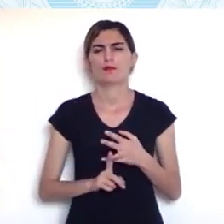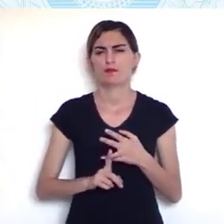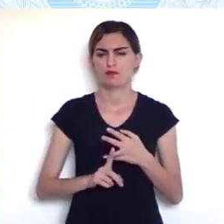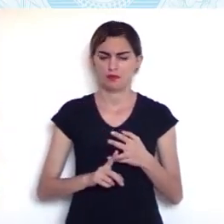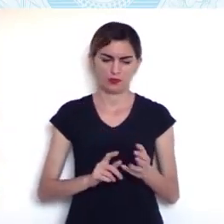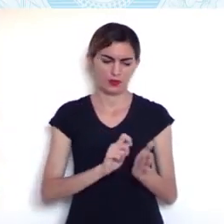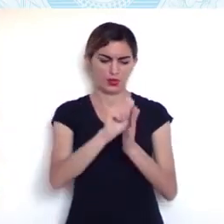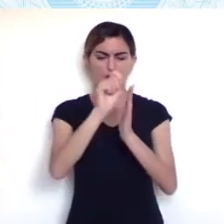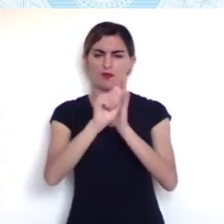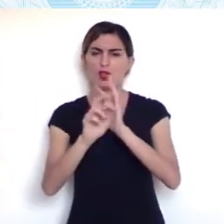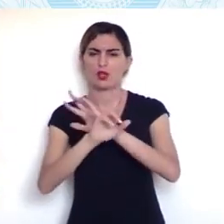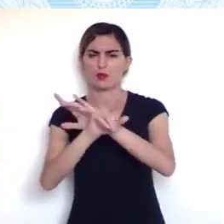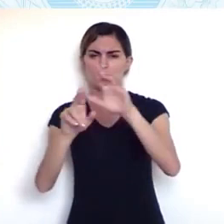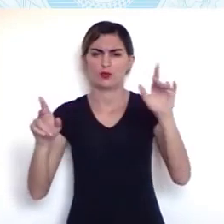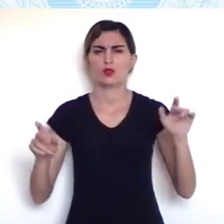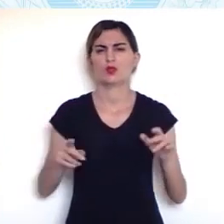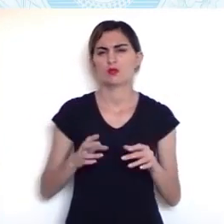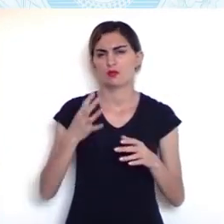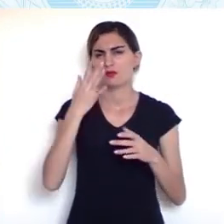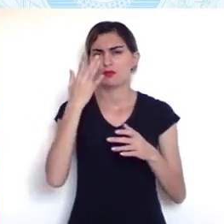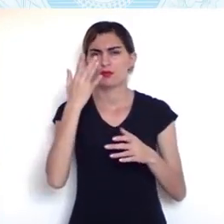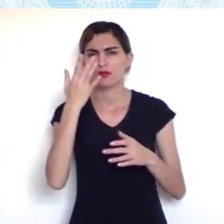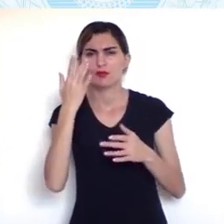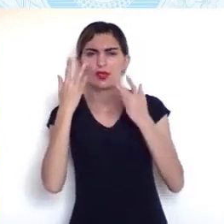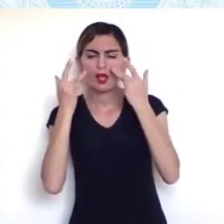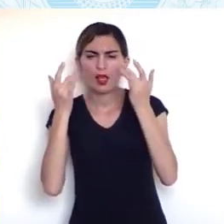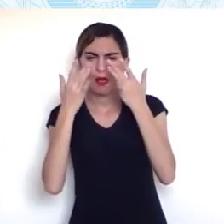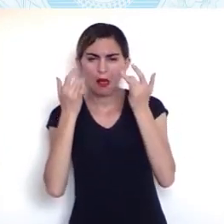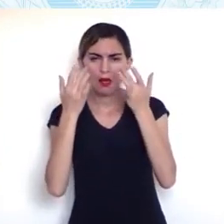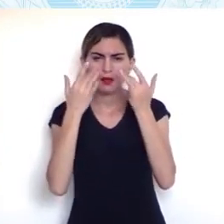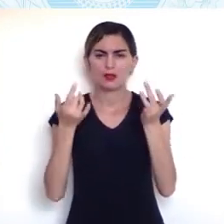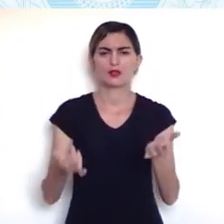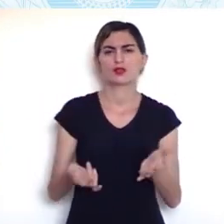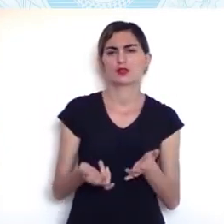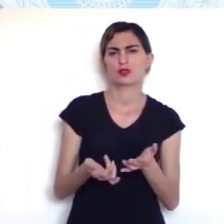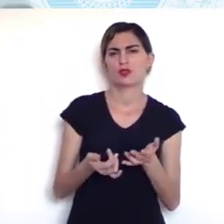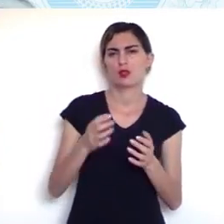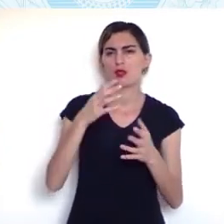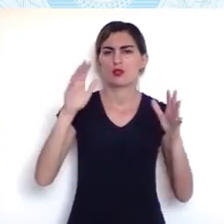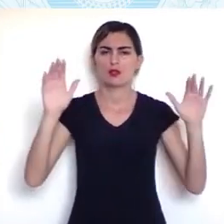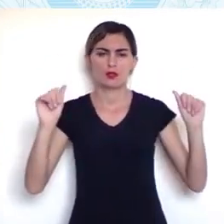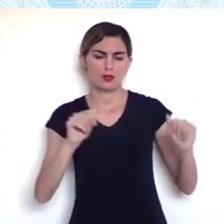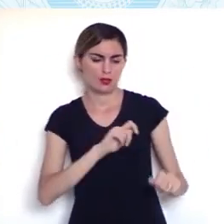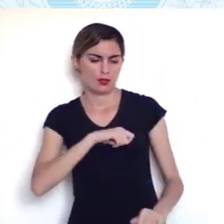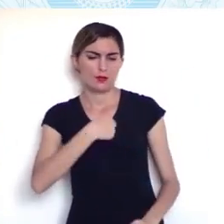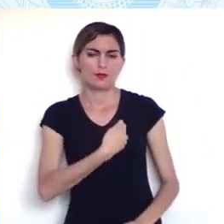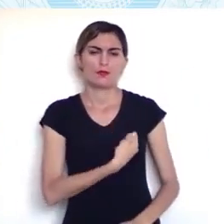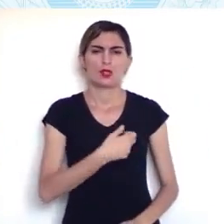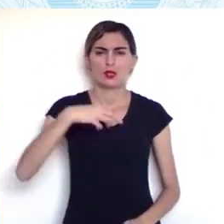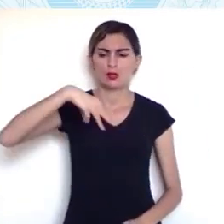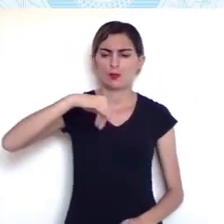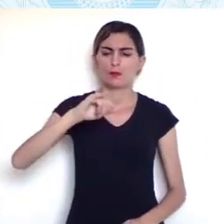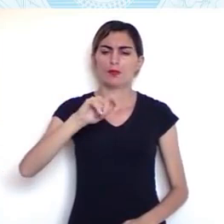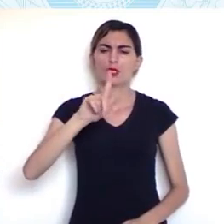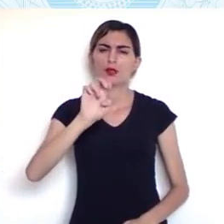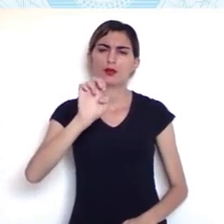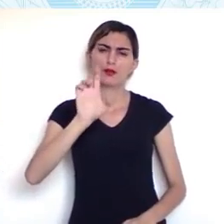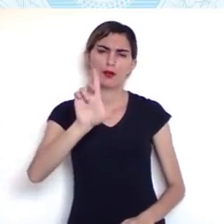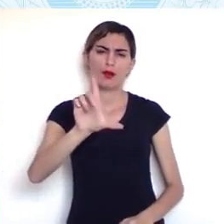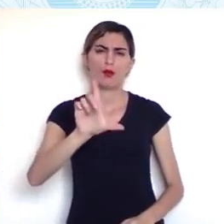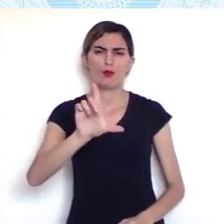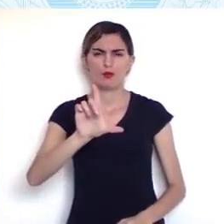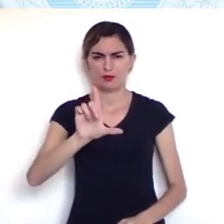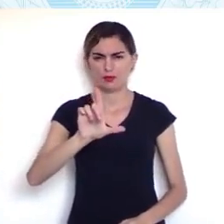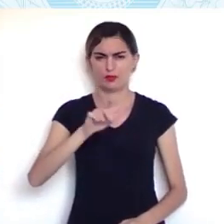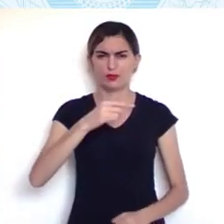obras teatrais. Na Espanha, Miguel de Cervantes, com o